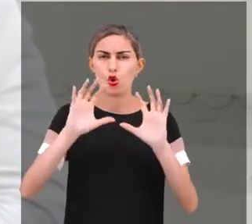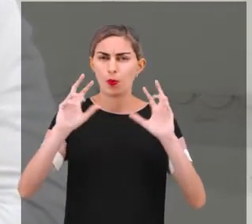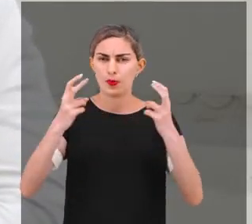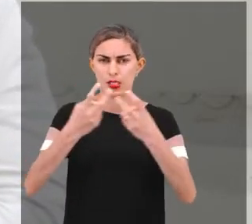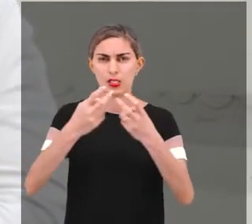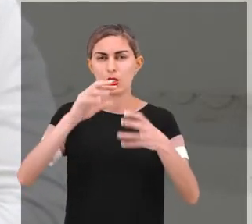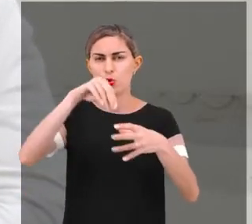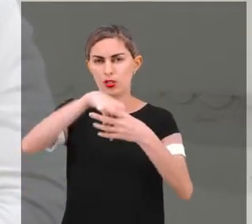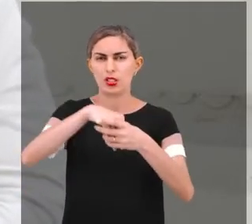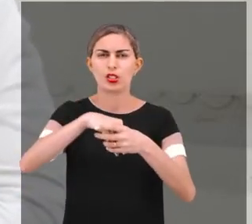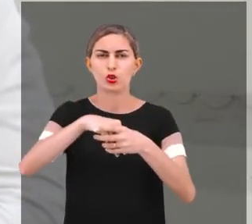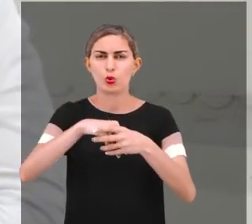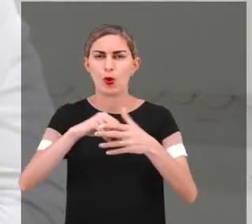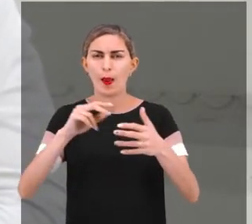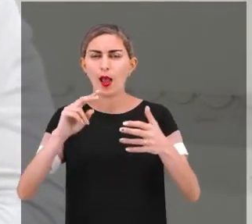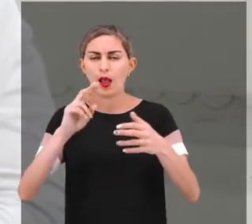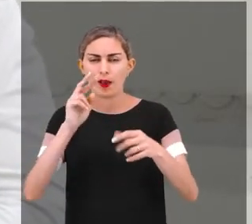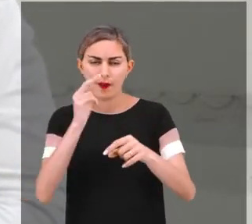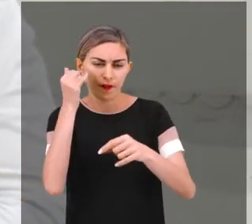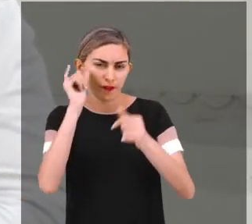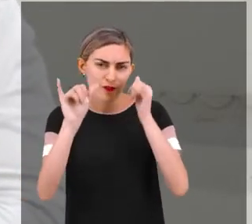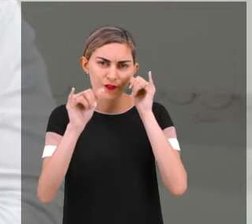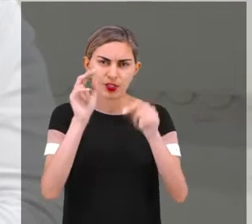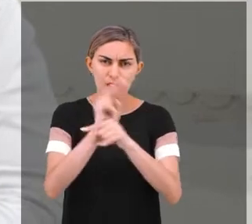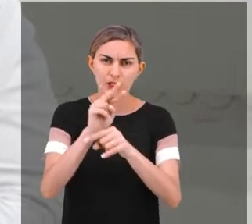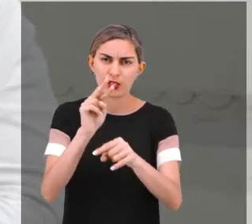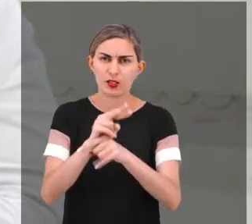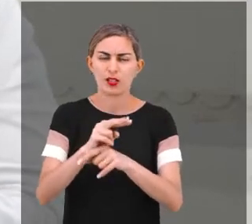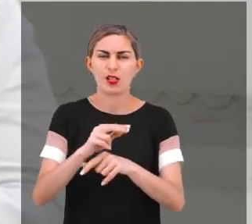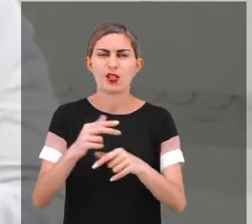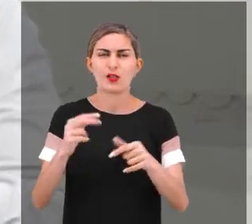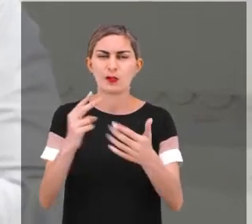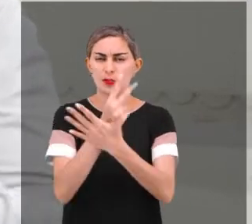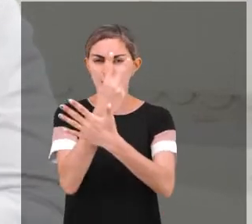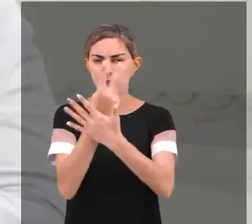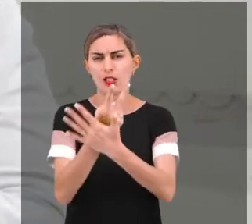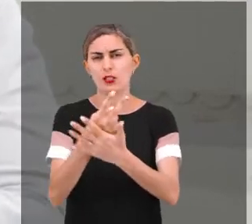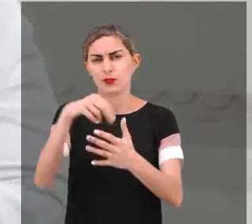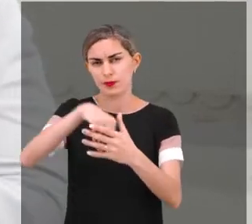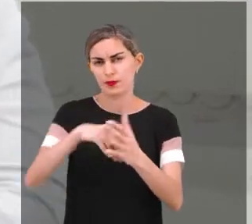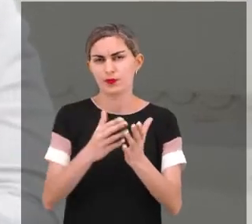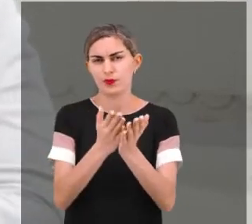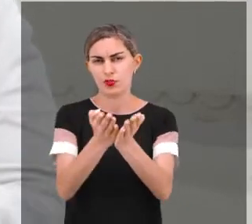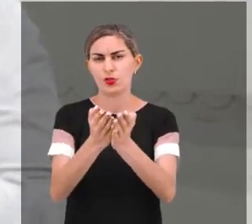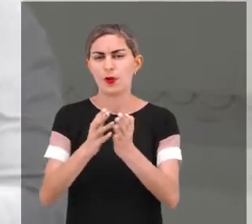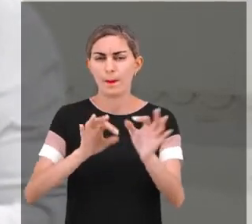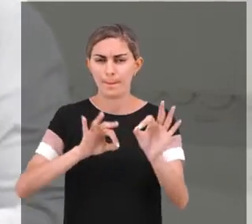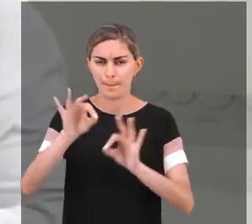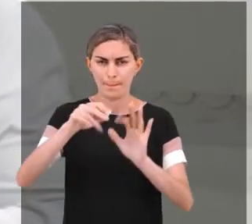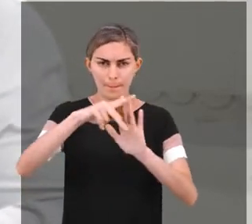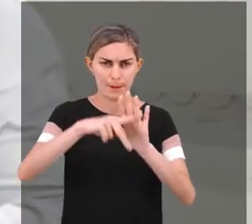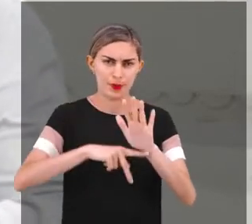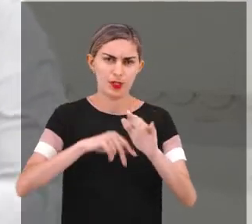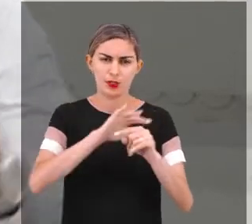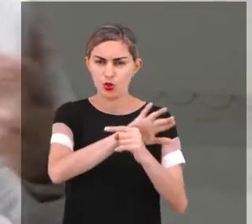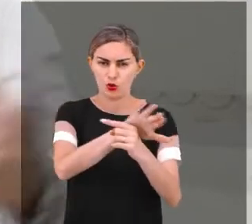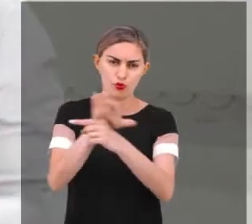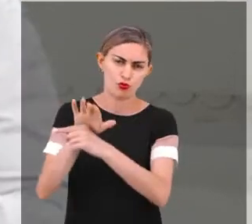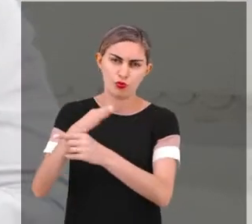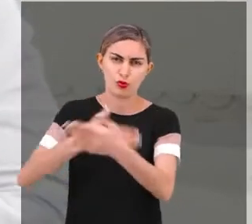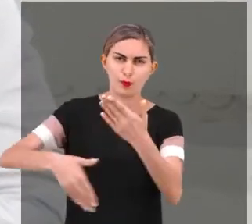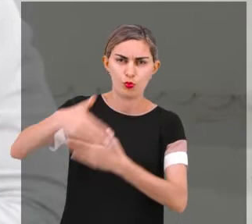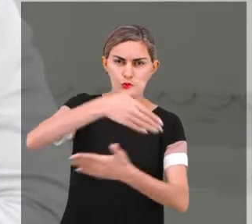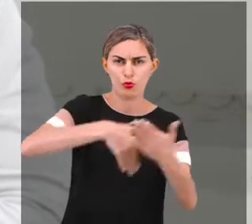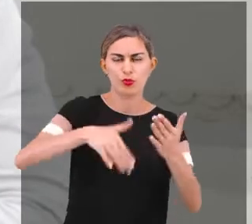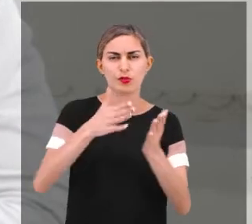que é a Comissão Interna de Prevenção de Acidente do Trabalhador Portuário. Nós coordenávamos o Plano de Ajuda Mútua do